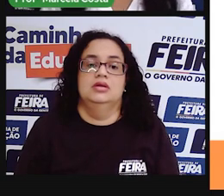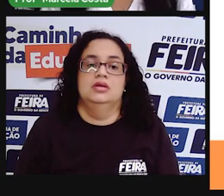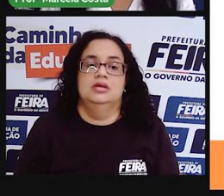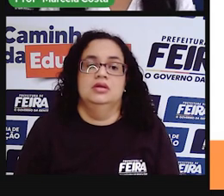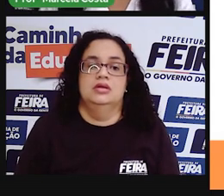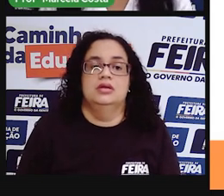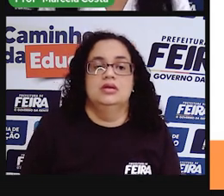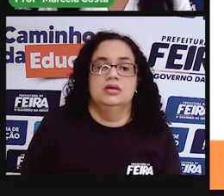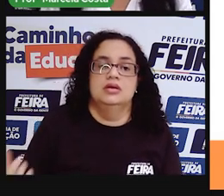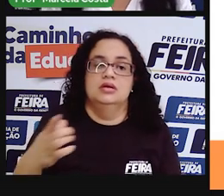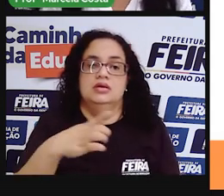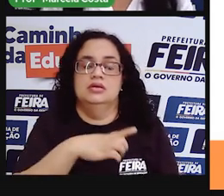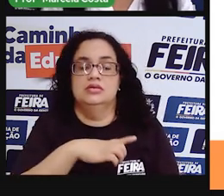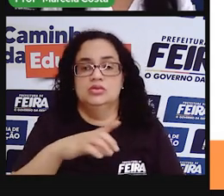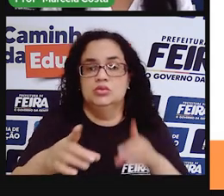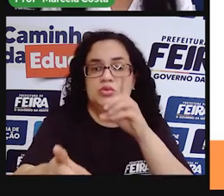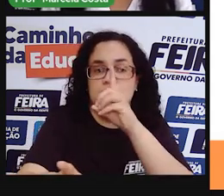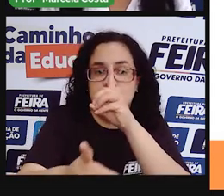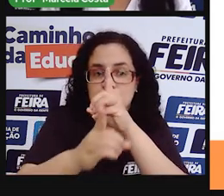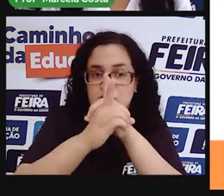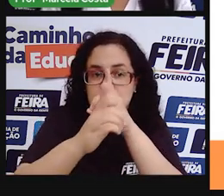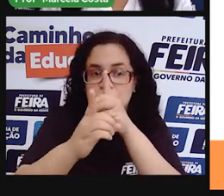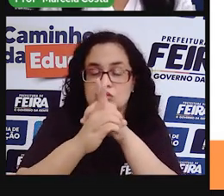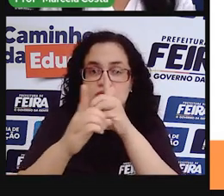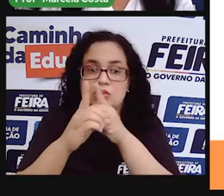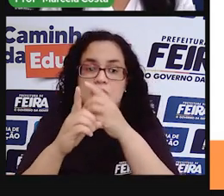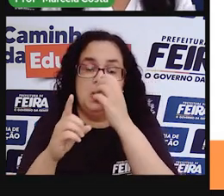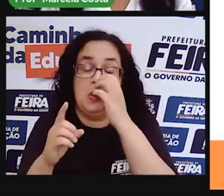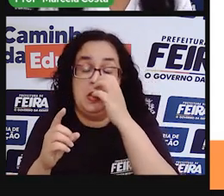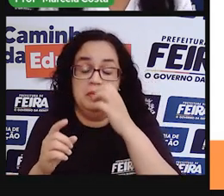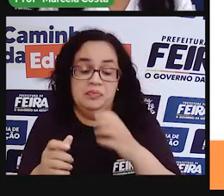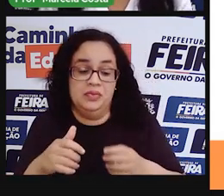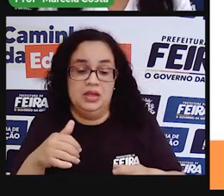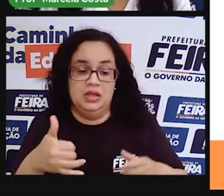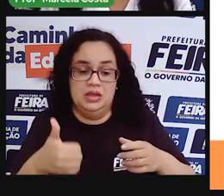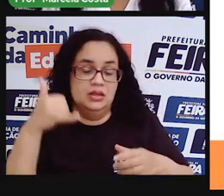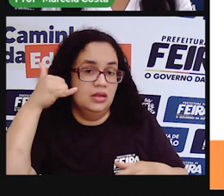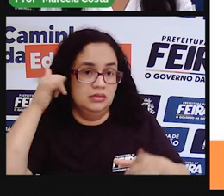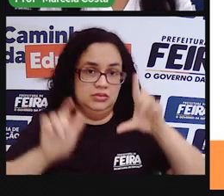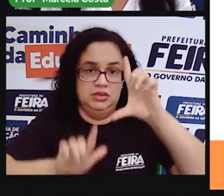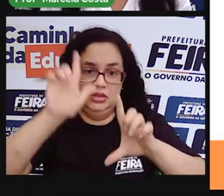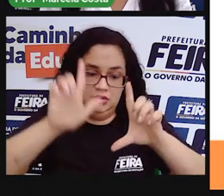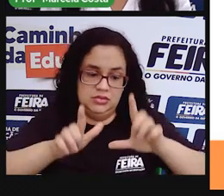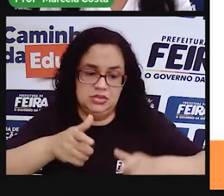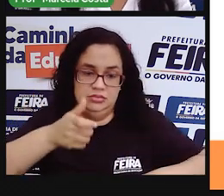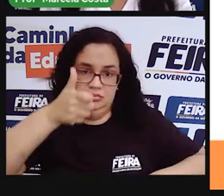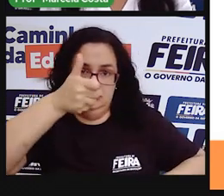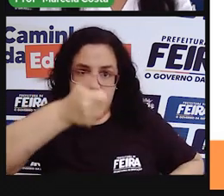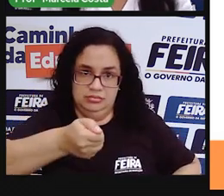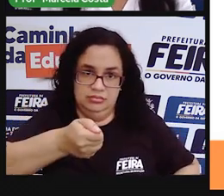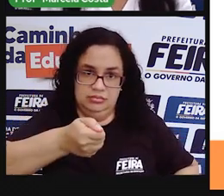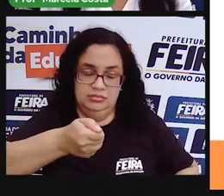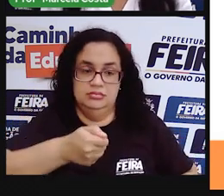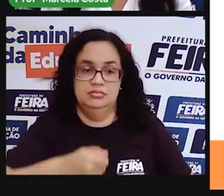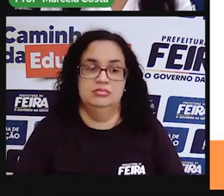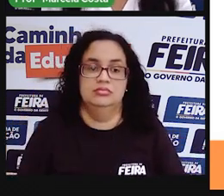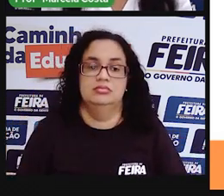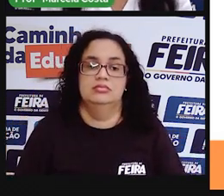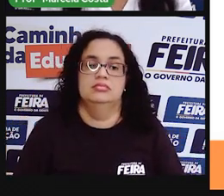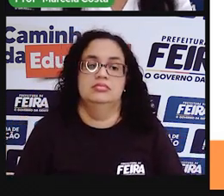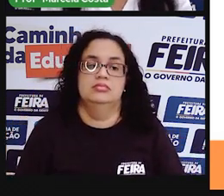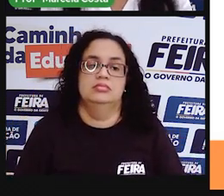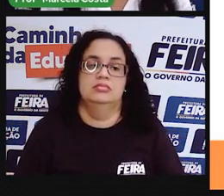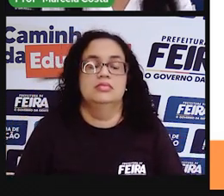Esse símbolo você encontra nos controles remotos, nos aparelhos eletrônicos, como